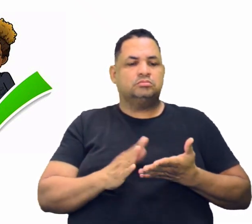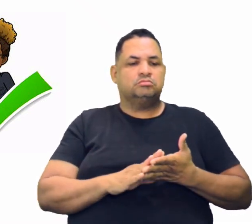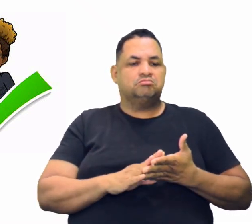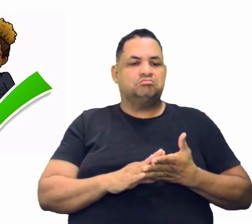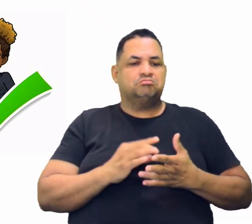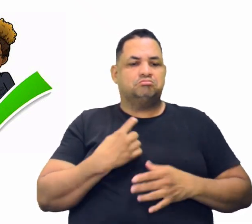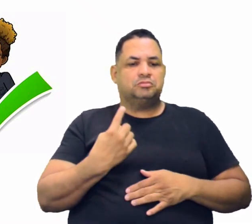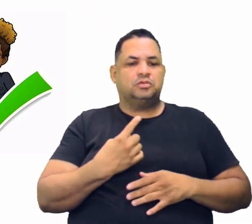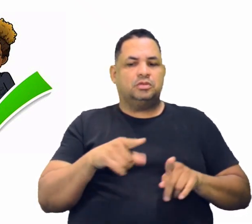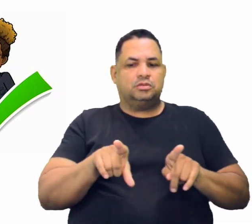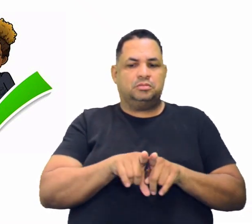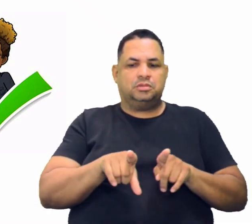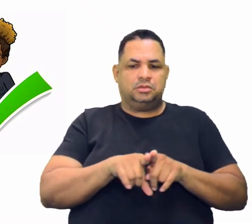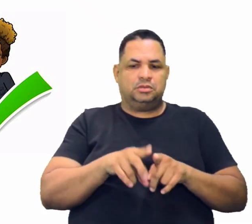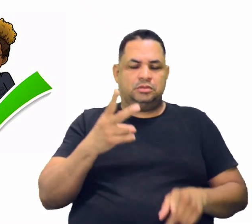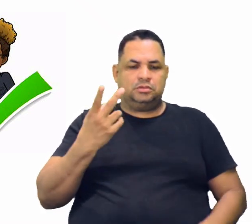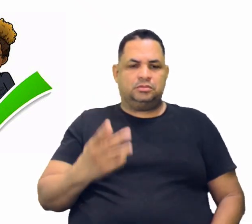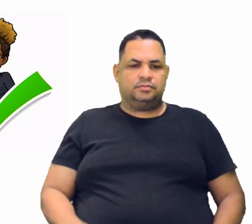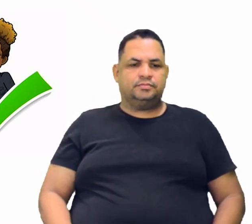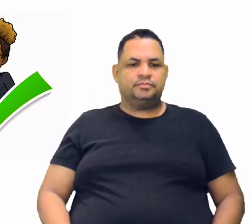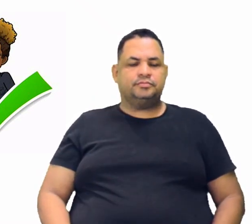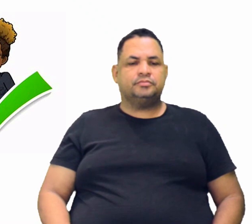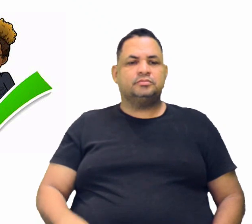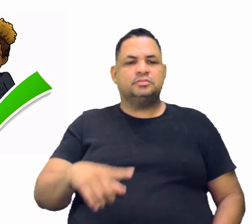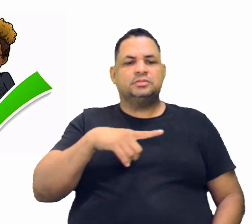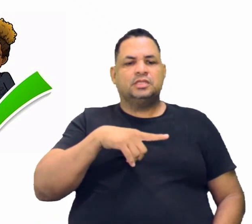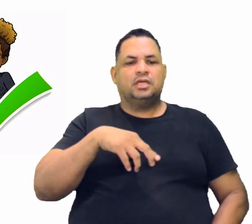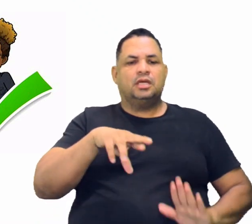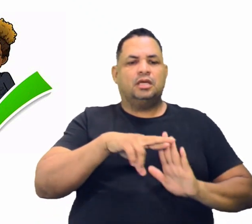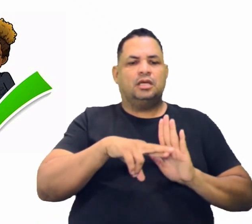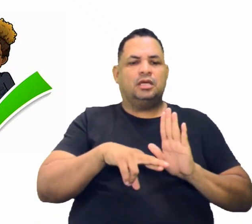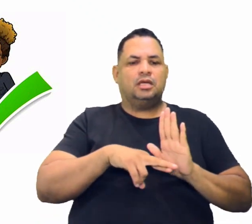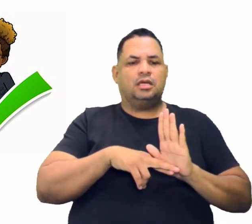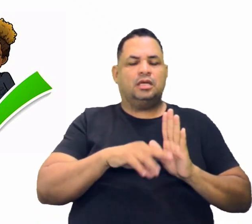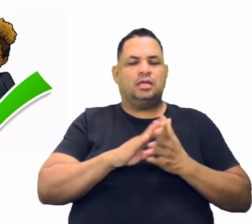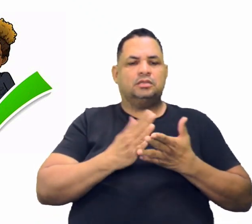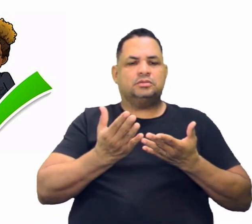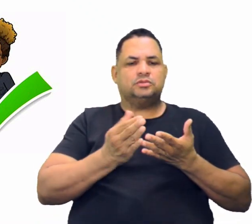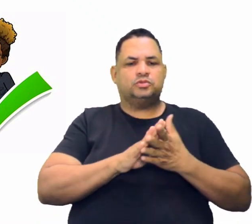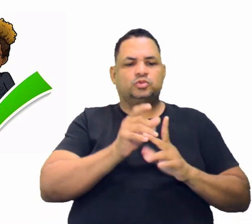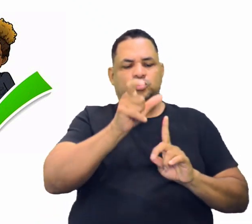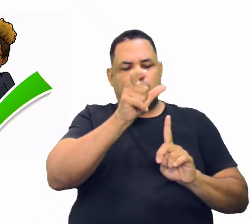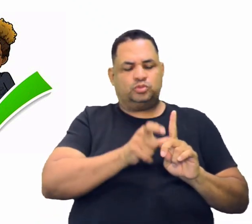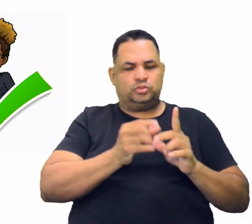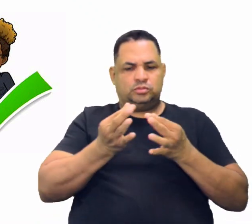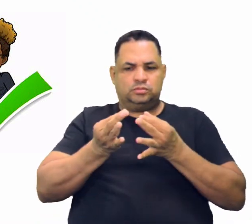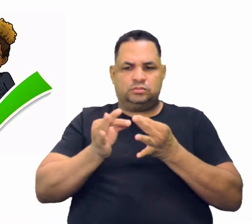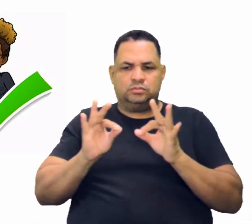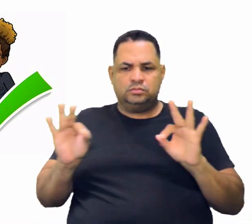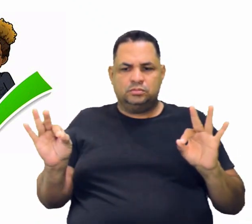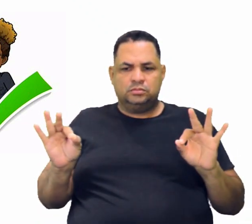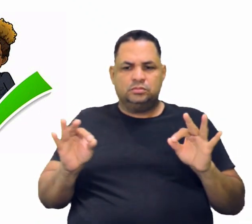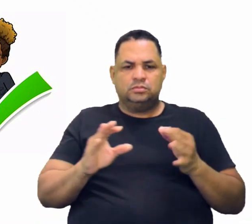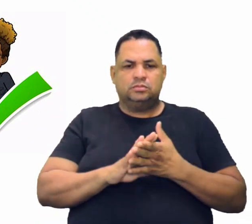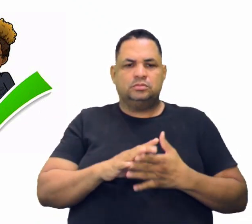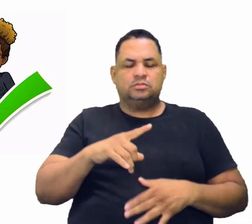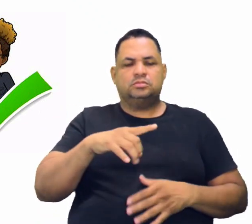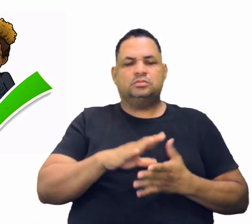vai ficar no singular. Aí tem aquela regra simples, sujeito simples, né? E o